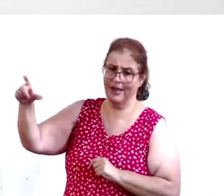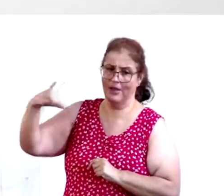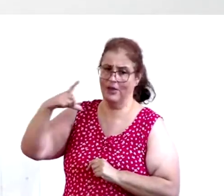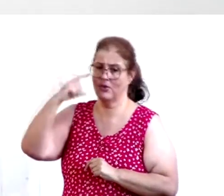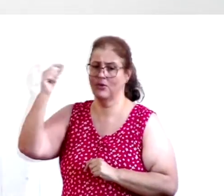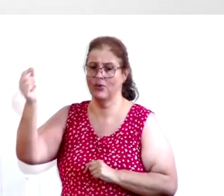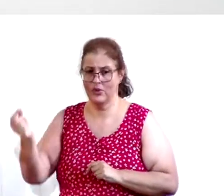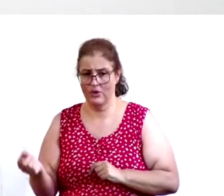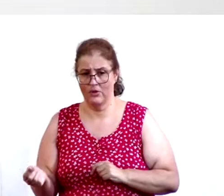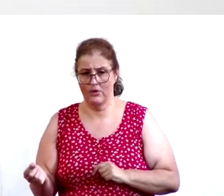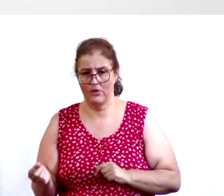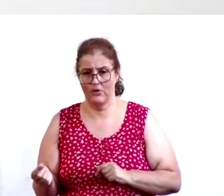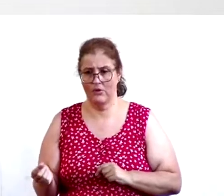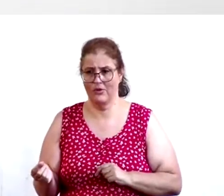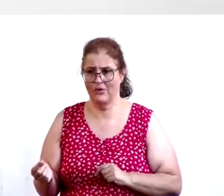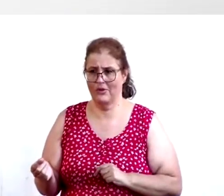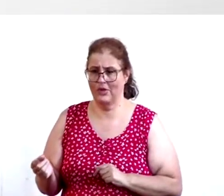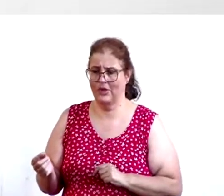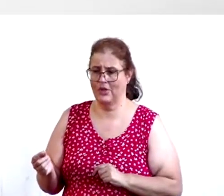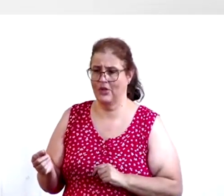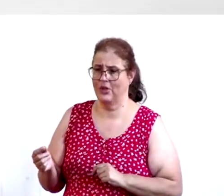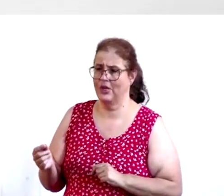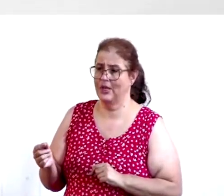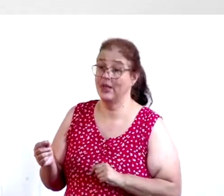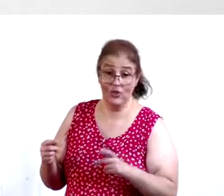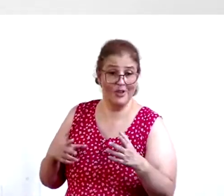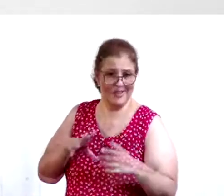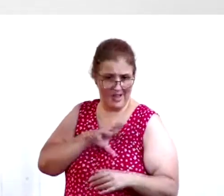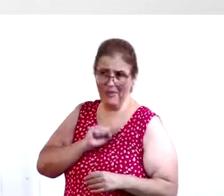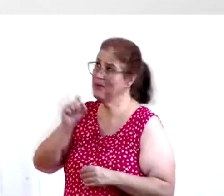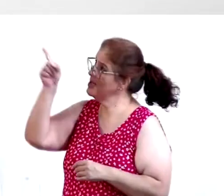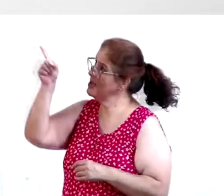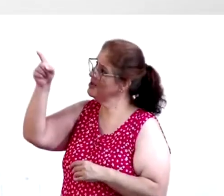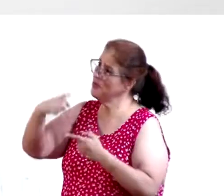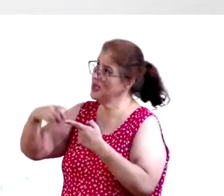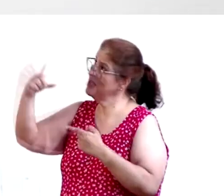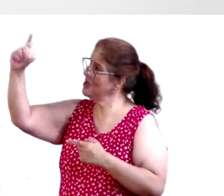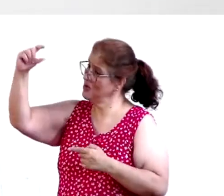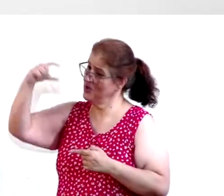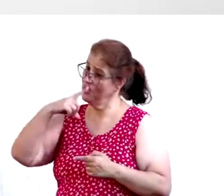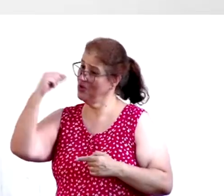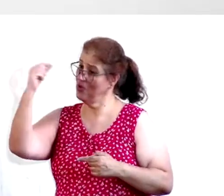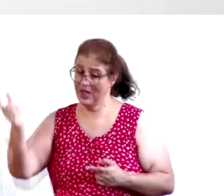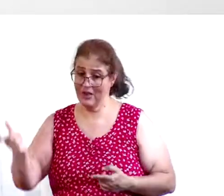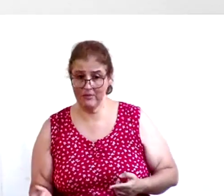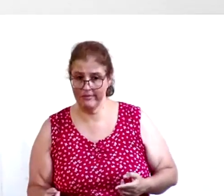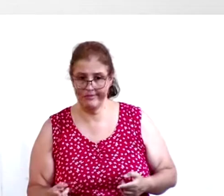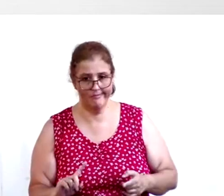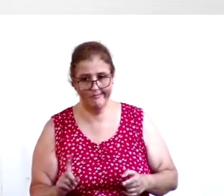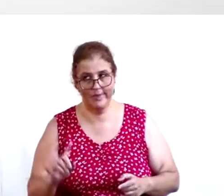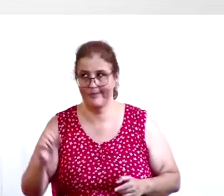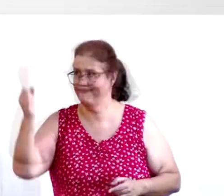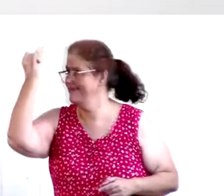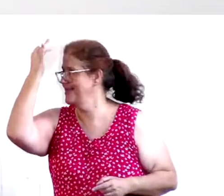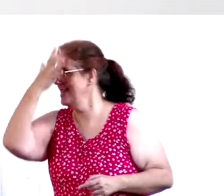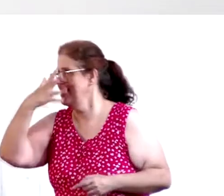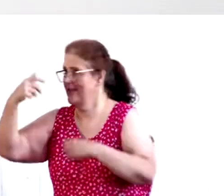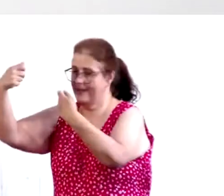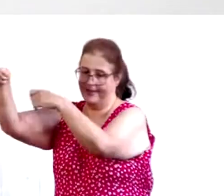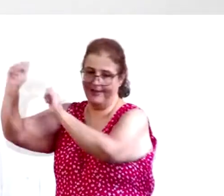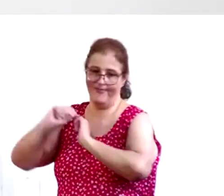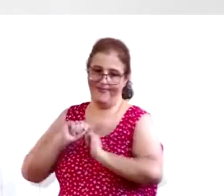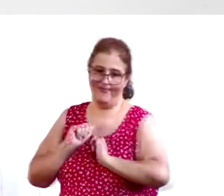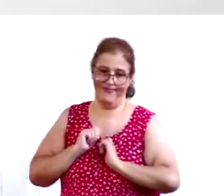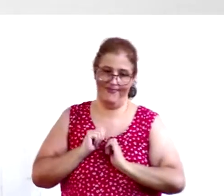Porventura nós somos amáveis a Deus, por isso Ele nos escolheu? É isso? Não, é a graça. Nós não fomos escolhidos porque